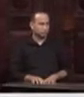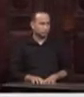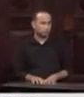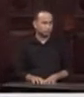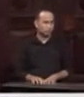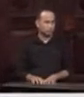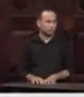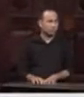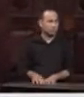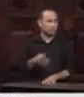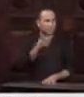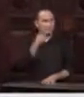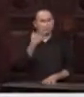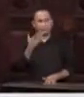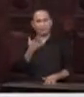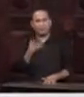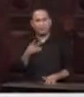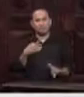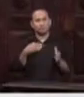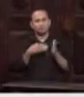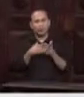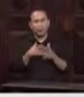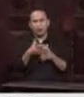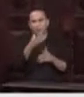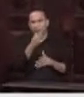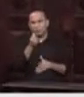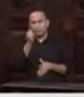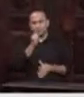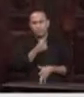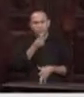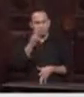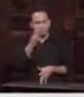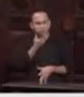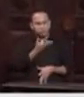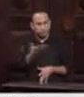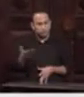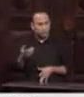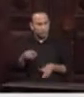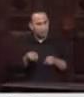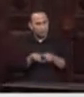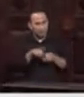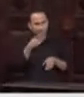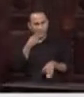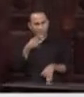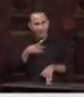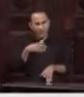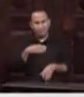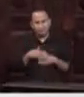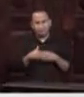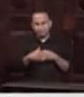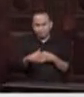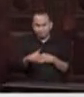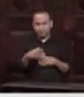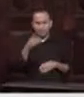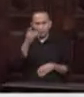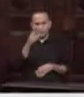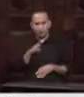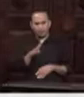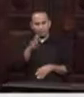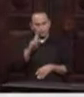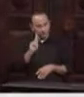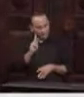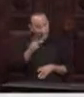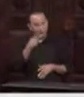final, senhoras e senhores deputados, senhoras e senhores, também vou aqui, seguindo a deputado